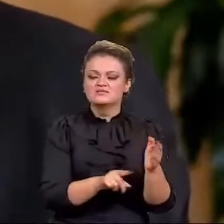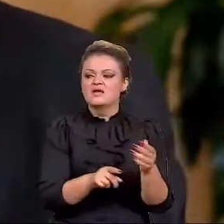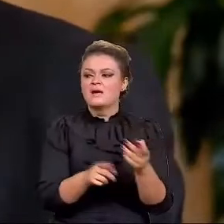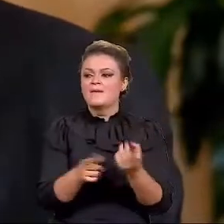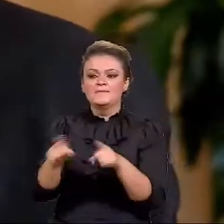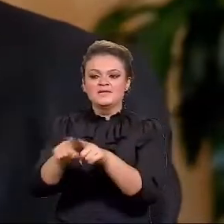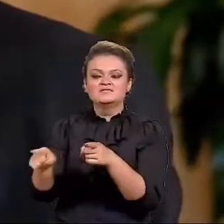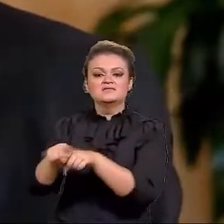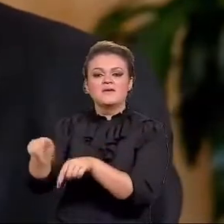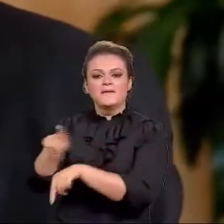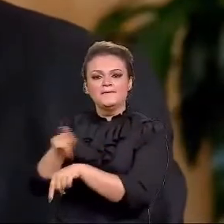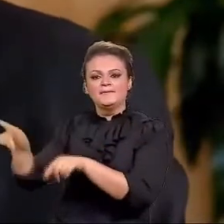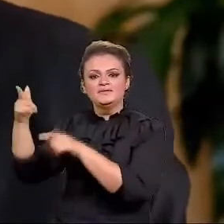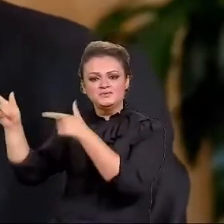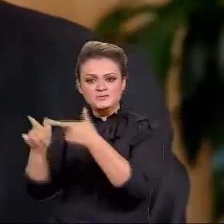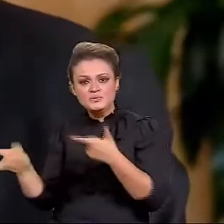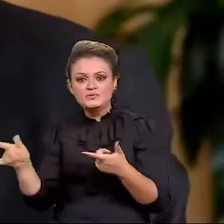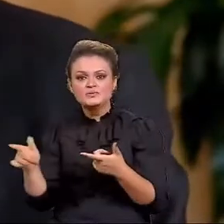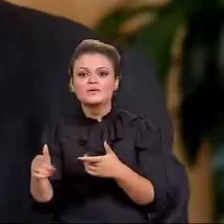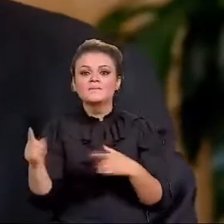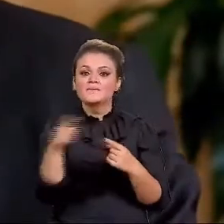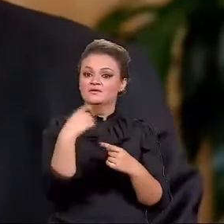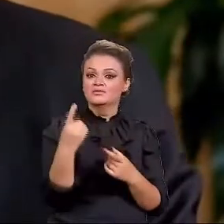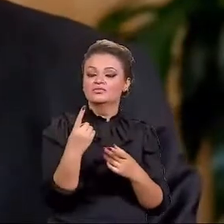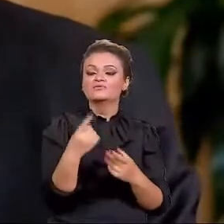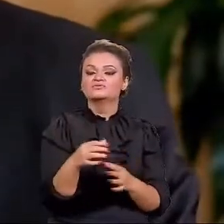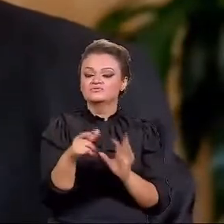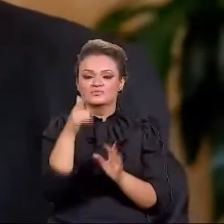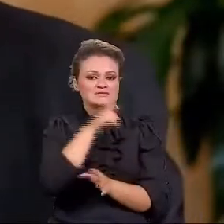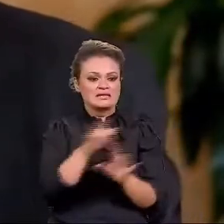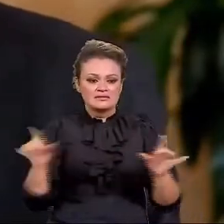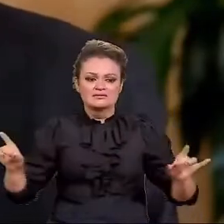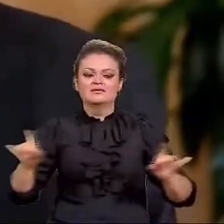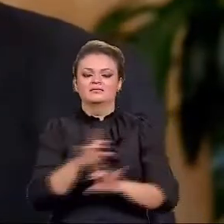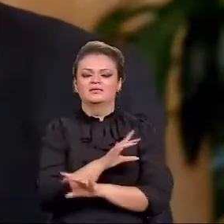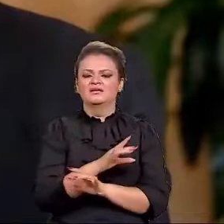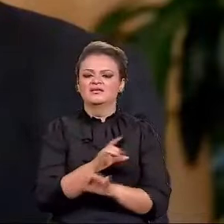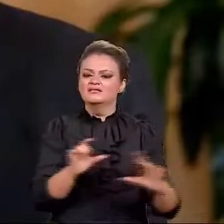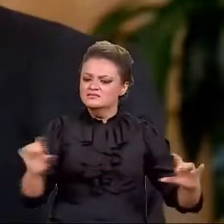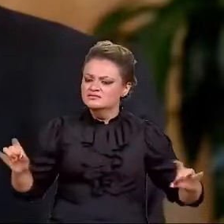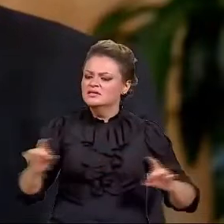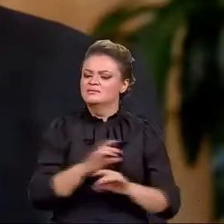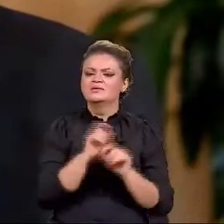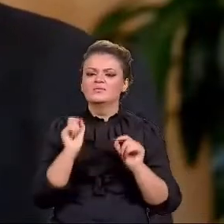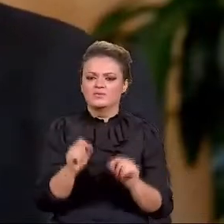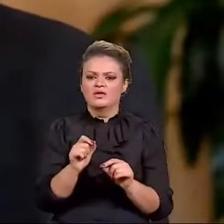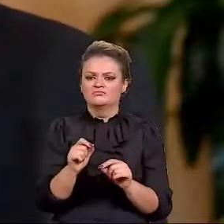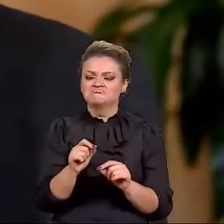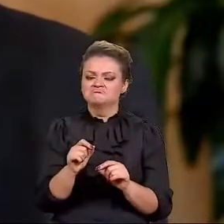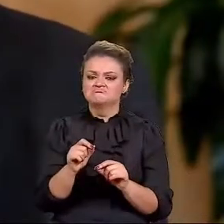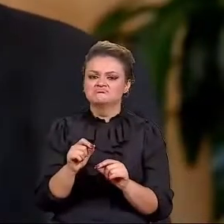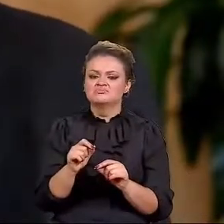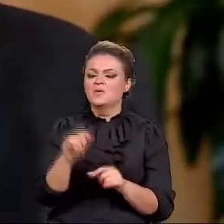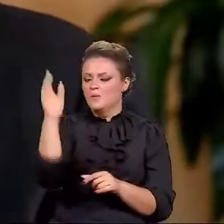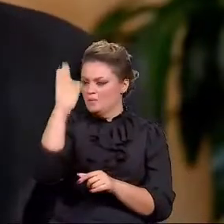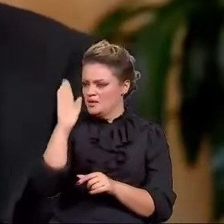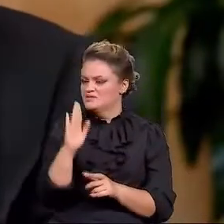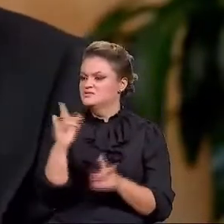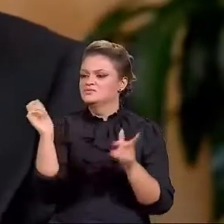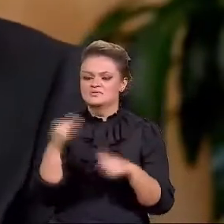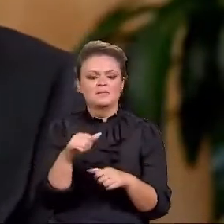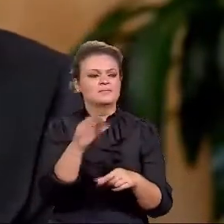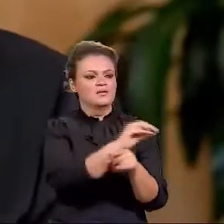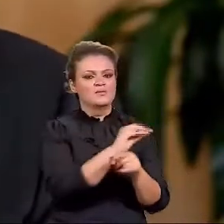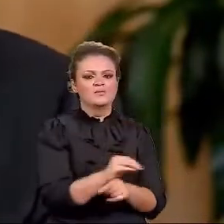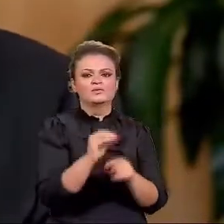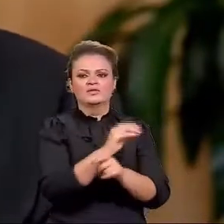que a gente possa definitivamente, sabe, dependendo do Brasil, a gente cuidar da nossa floresta para cuidar do planeta. E